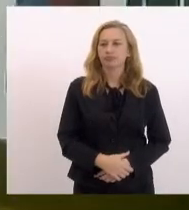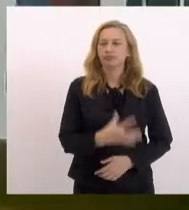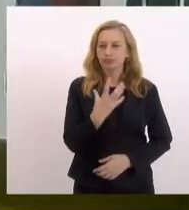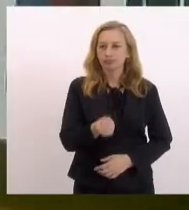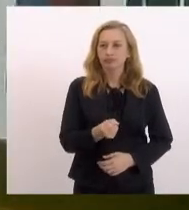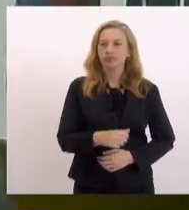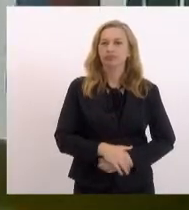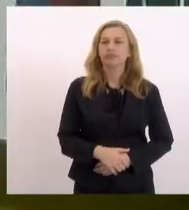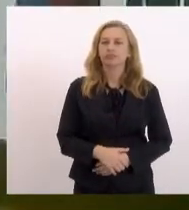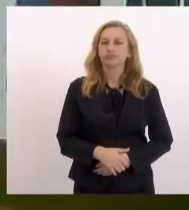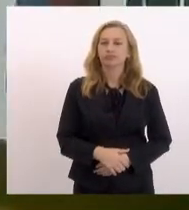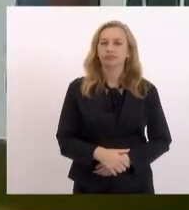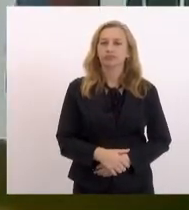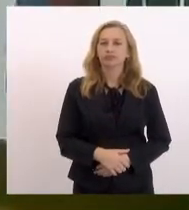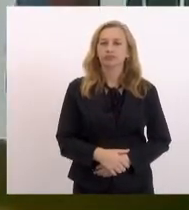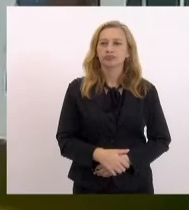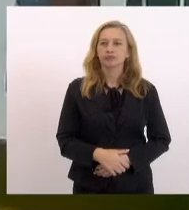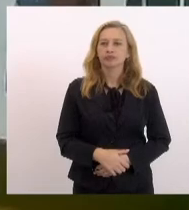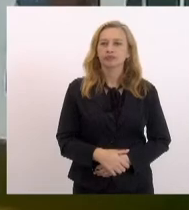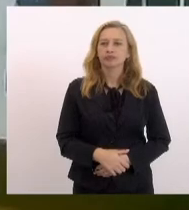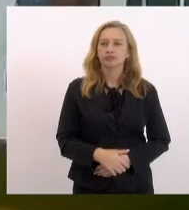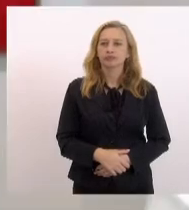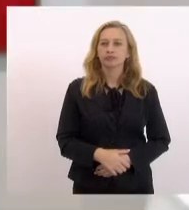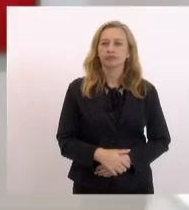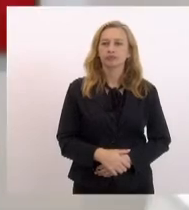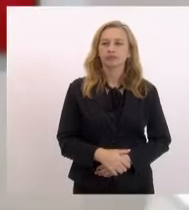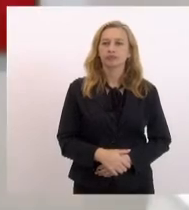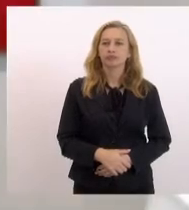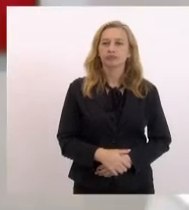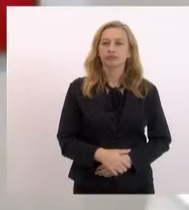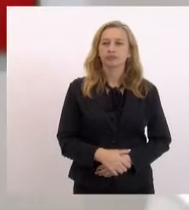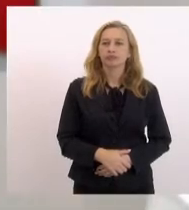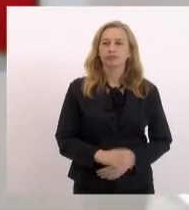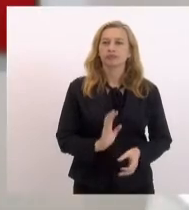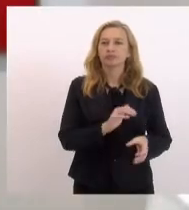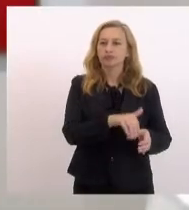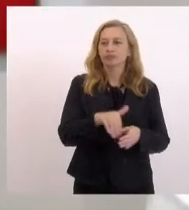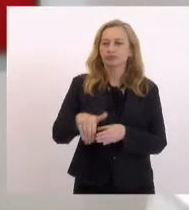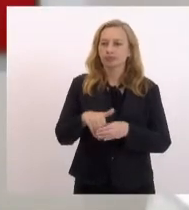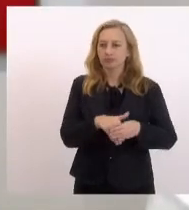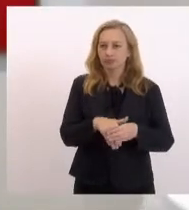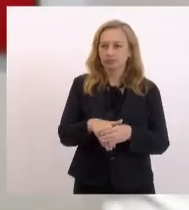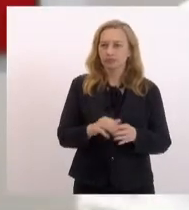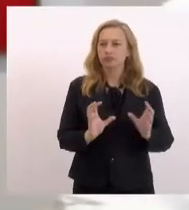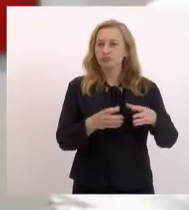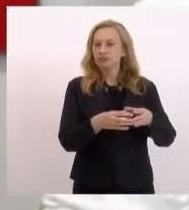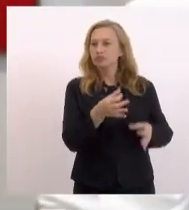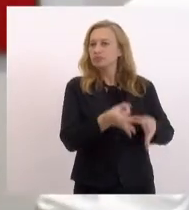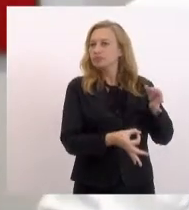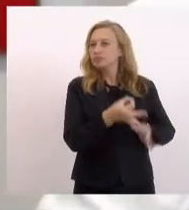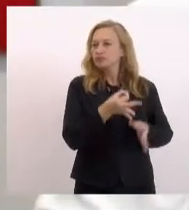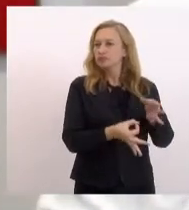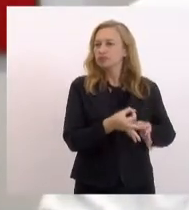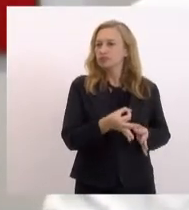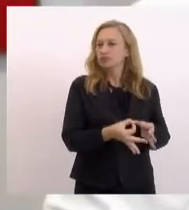Favorável. Os pareceres emitidos em votação, parecer da Comissão de Constituição e